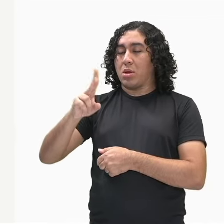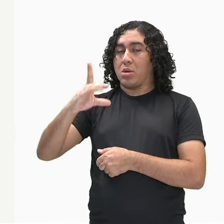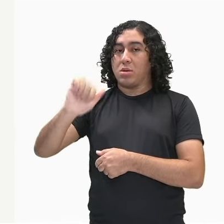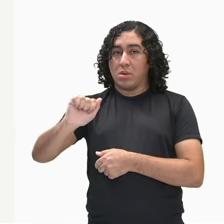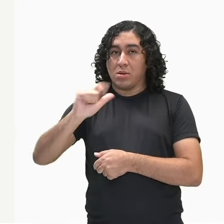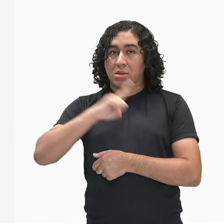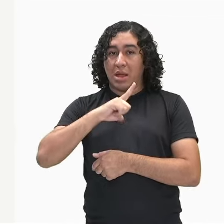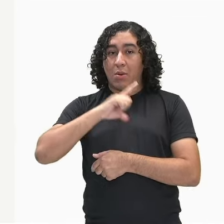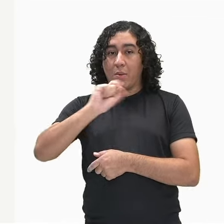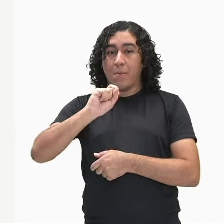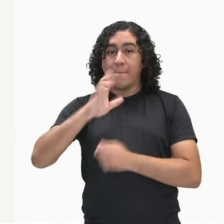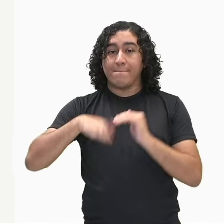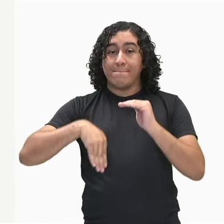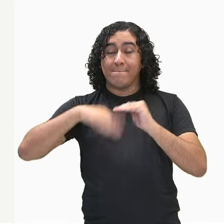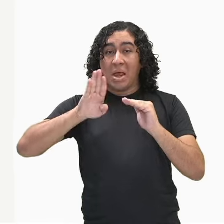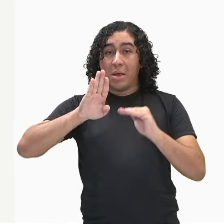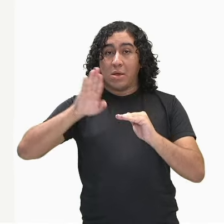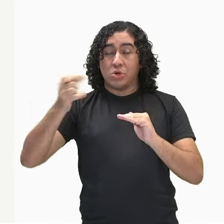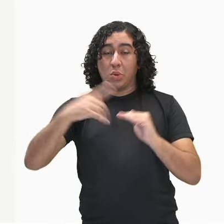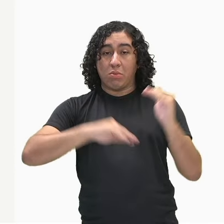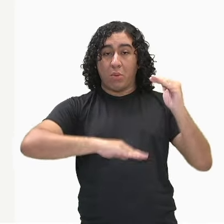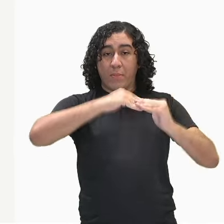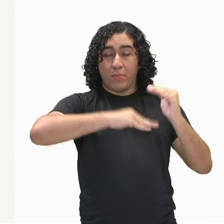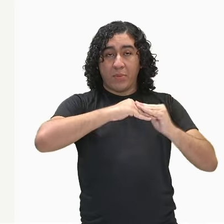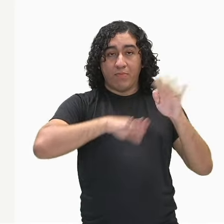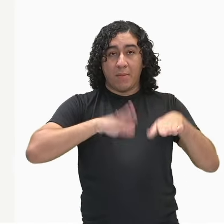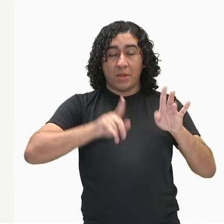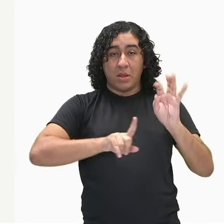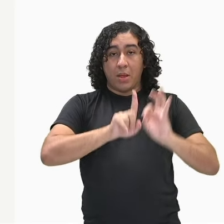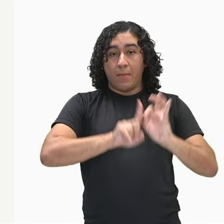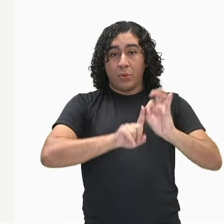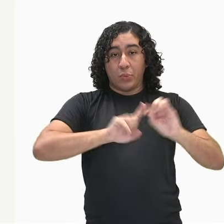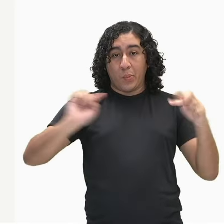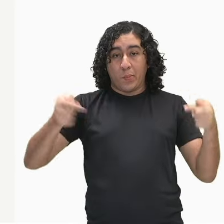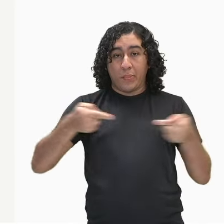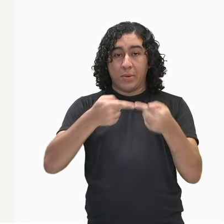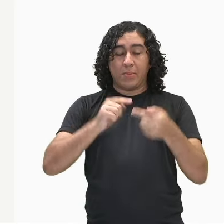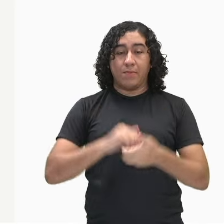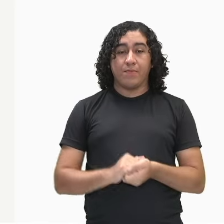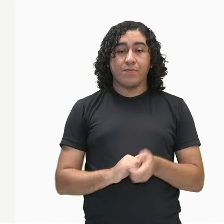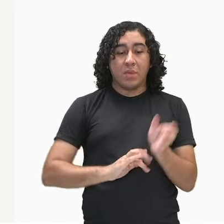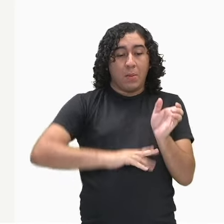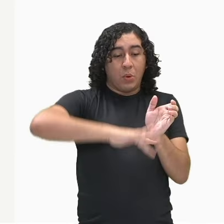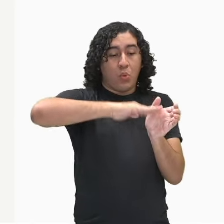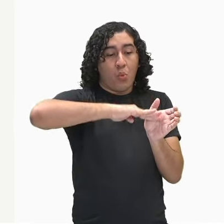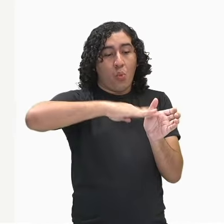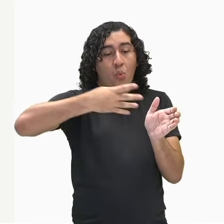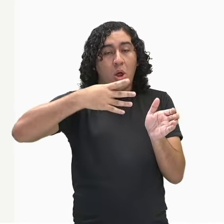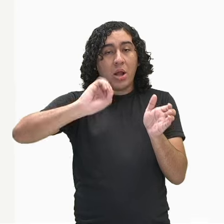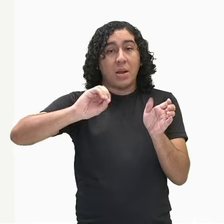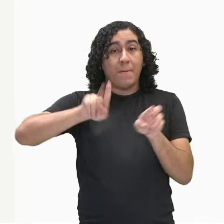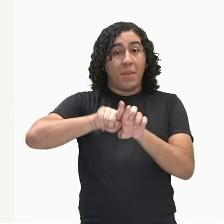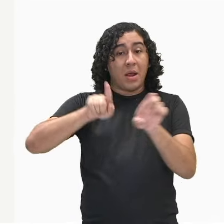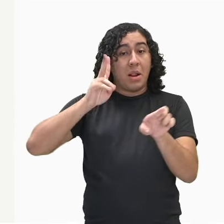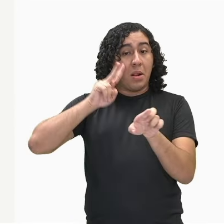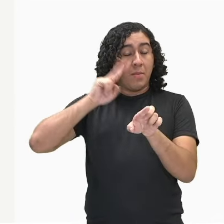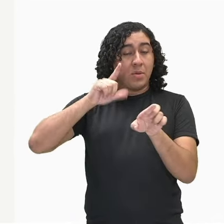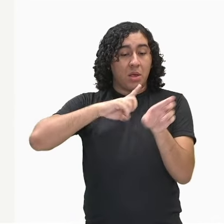saturada em determinada temperatura. Então, aqui foi colocado esses 40, mas você lembra que fica uma parte no